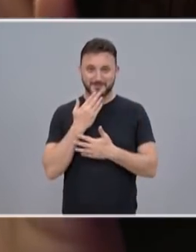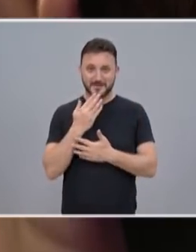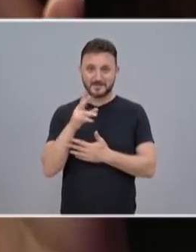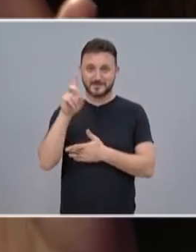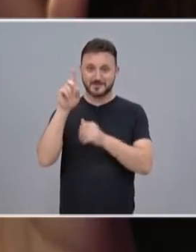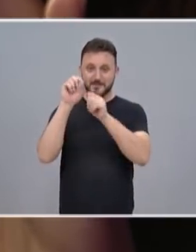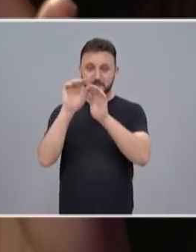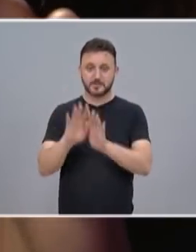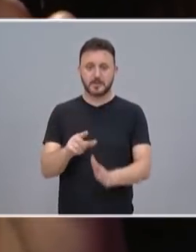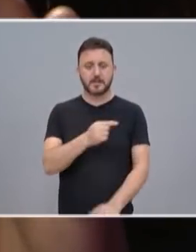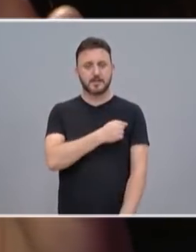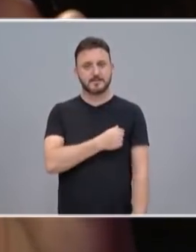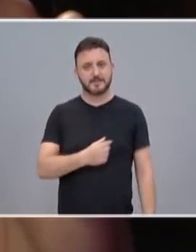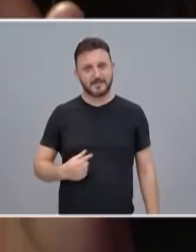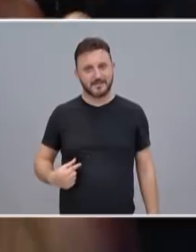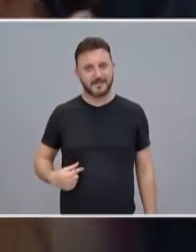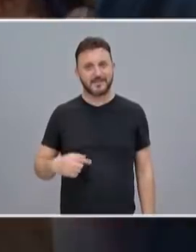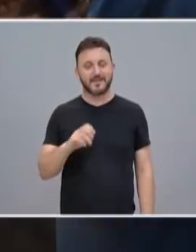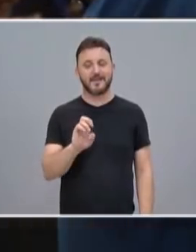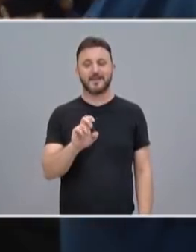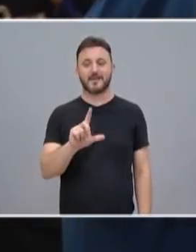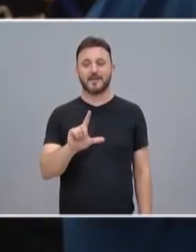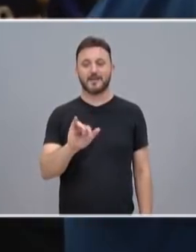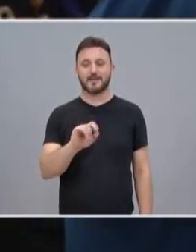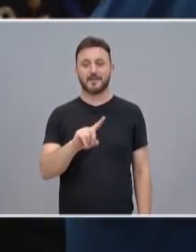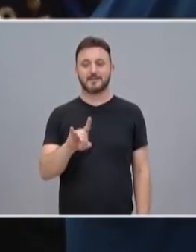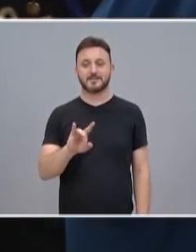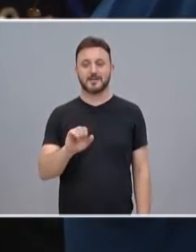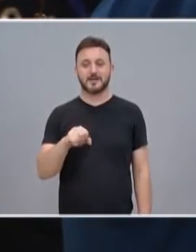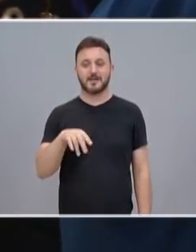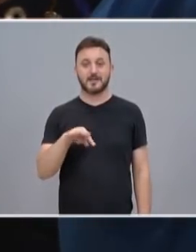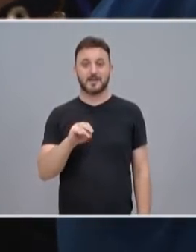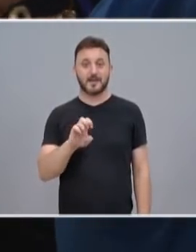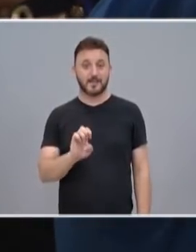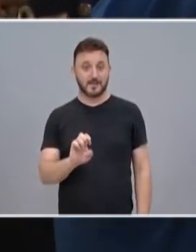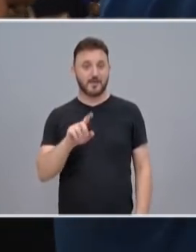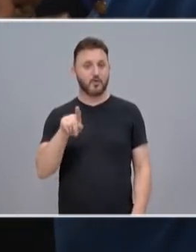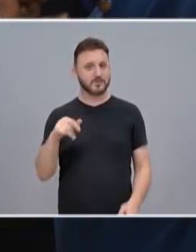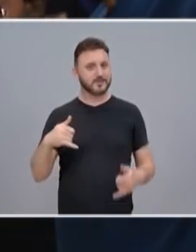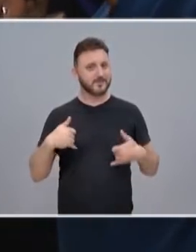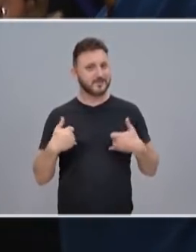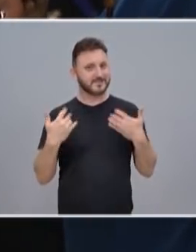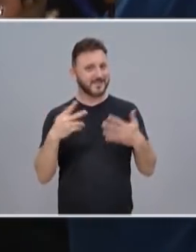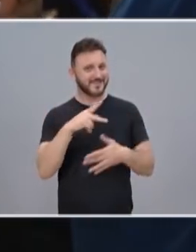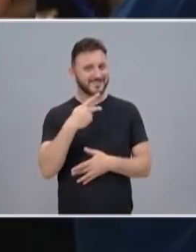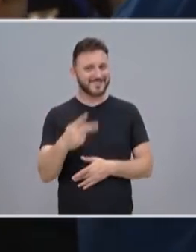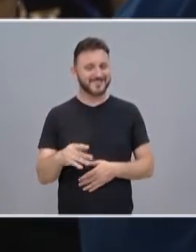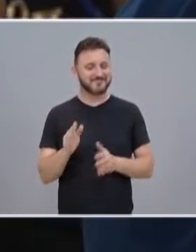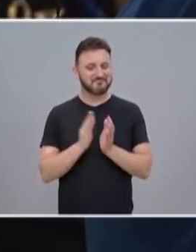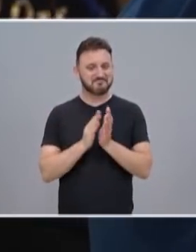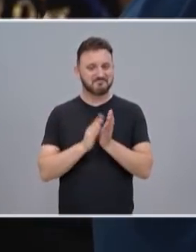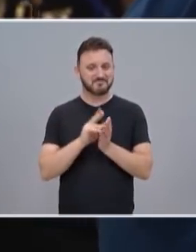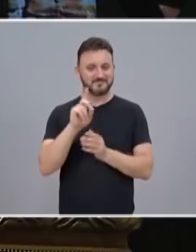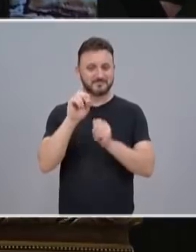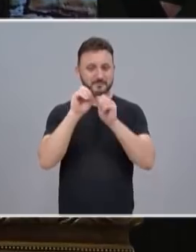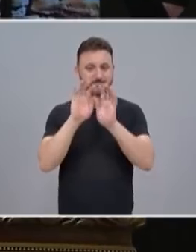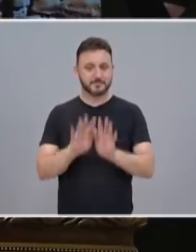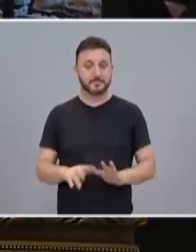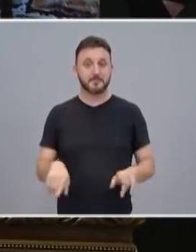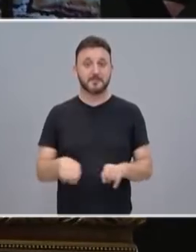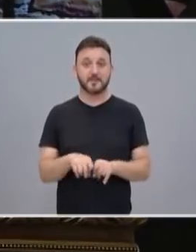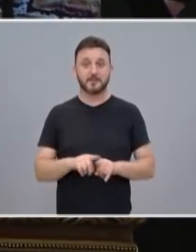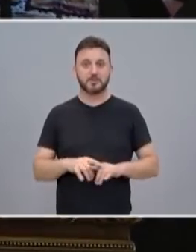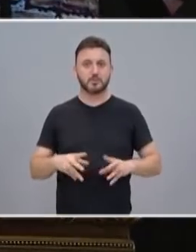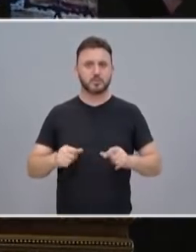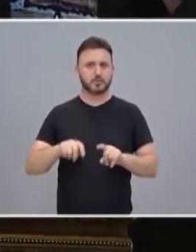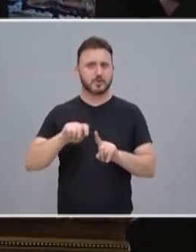Se você não sabe clamar na língua dos anjos, vai cantarolando, vai fazendo o seu lalalá, porque Deus